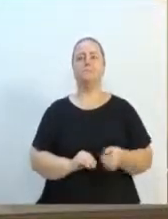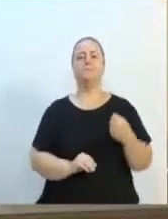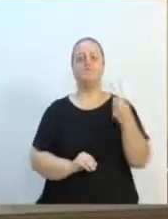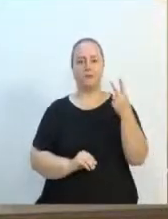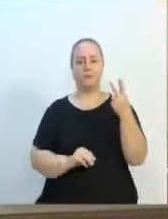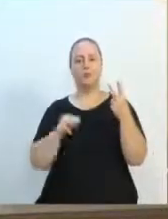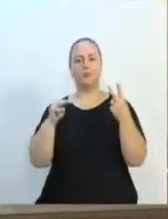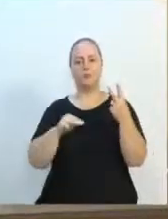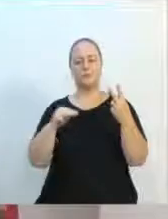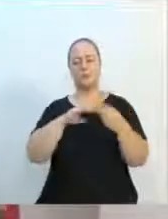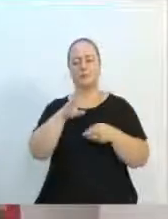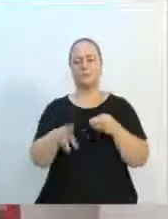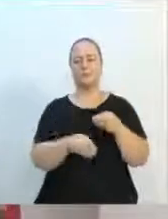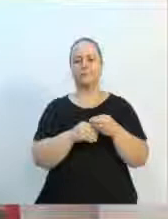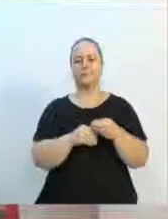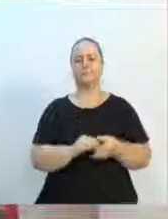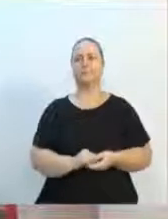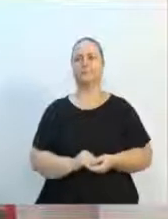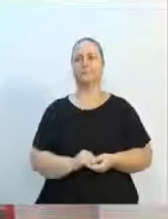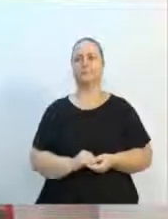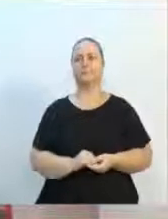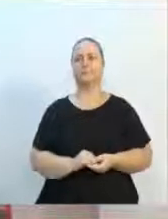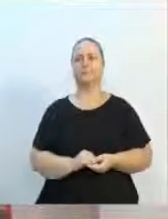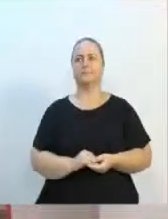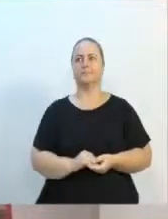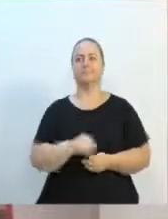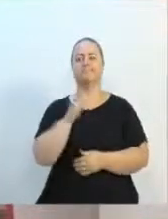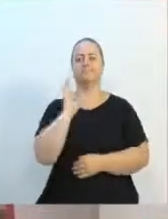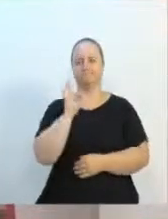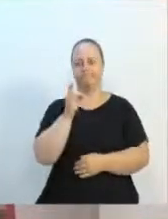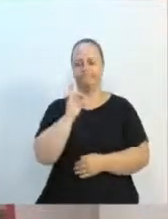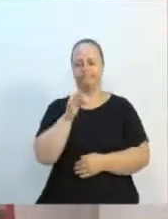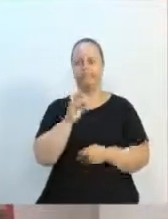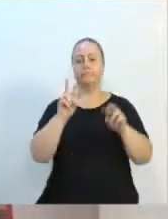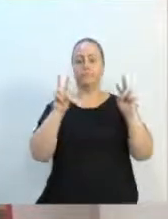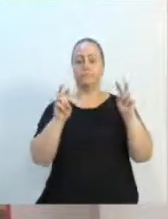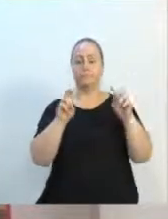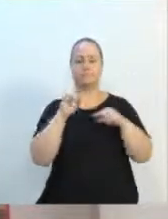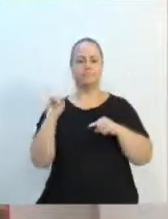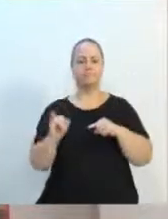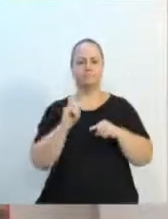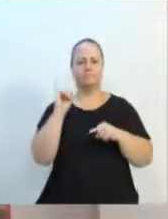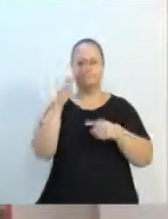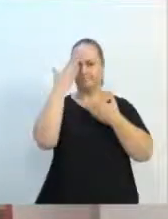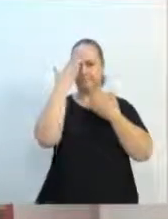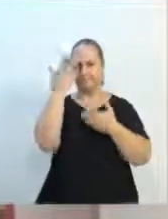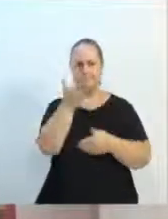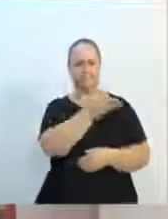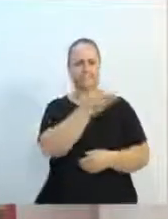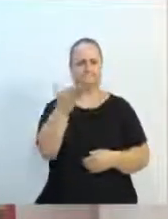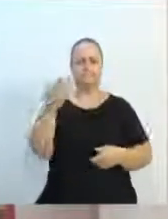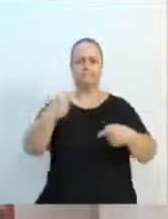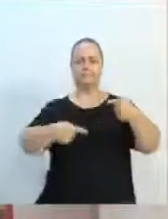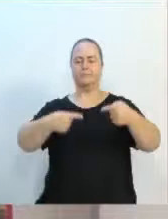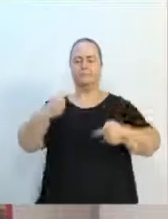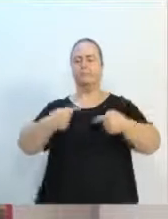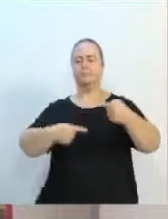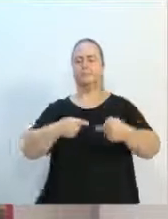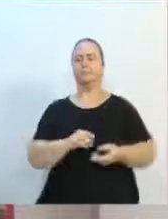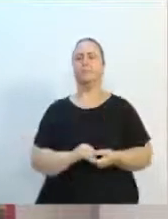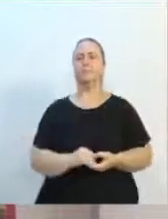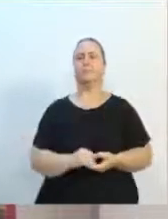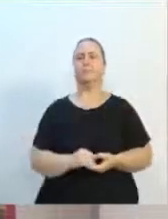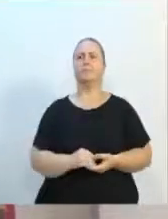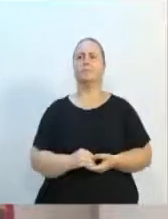Vossa Excelência poder concluir. Acho, de fato, que esse assunto é muito importante, agradeço as colaborações, o debate, mas, vereadora